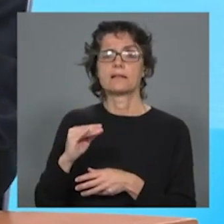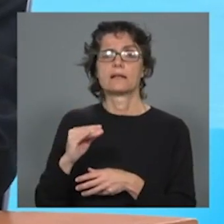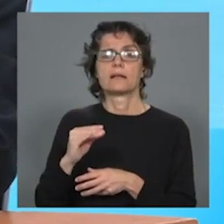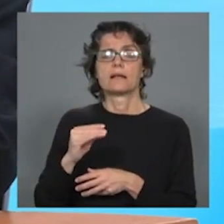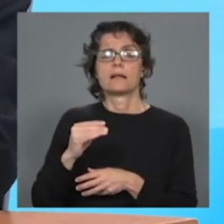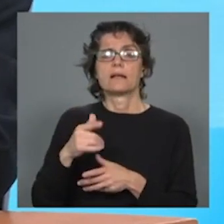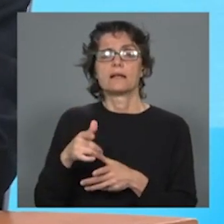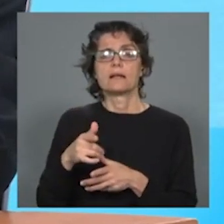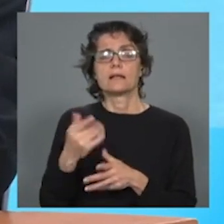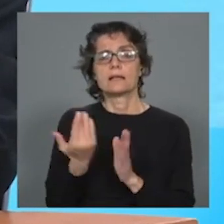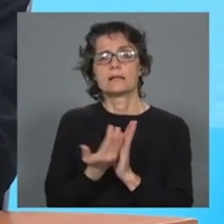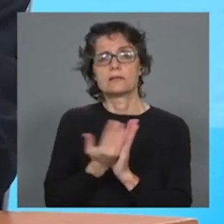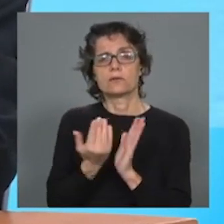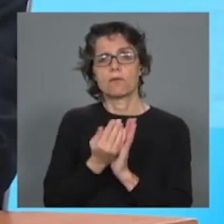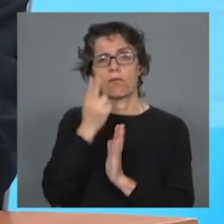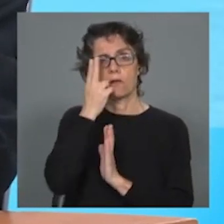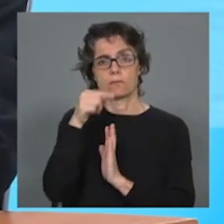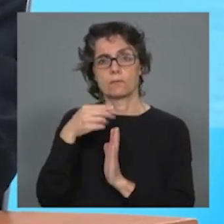pré-JEC, estás a ver,